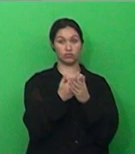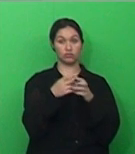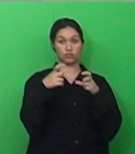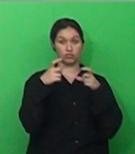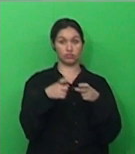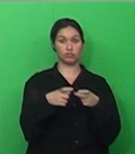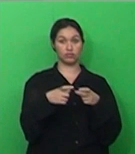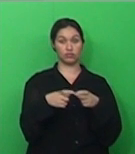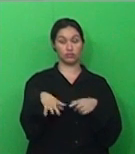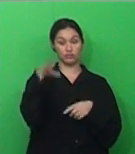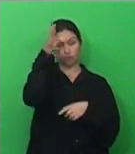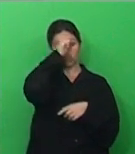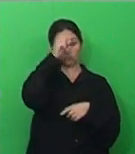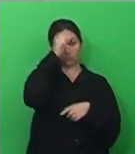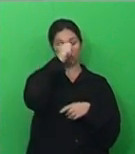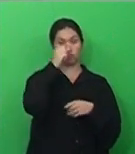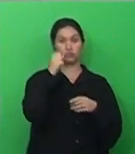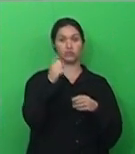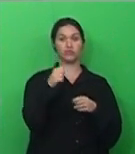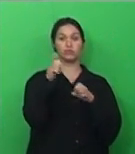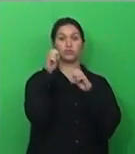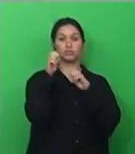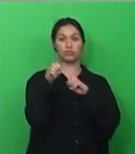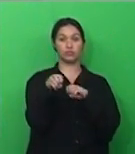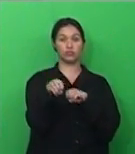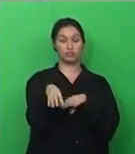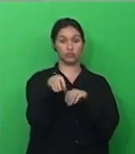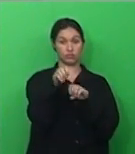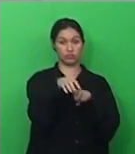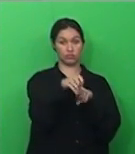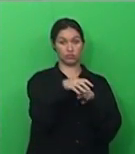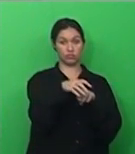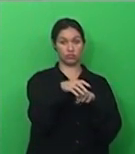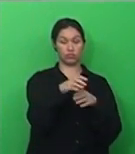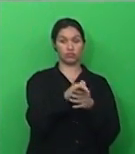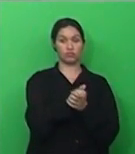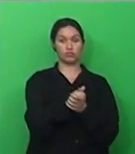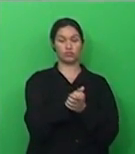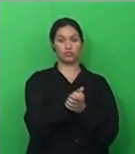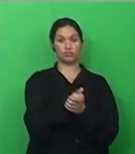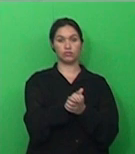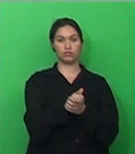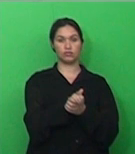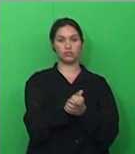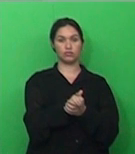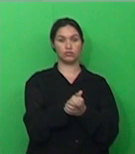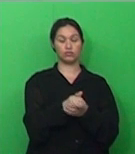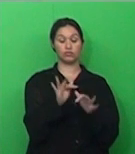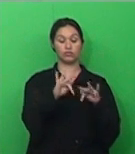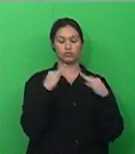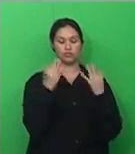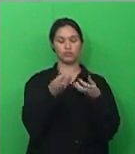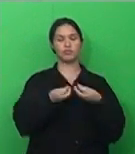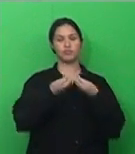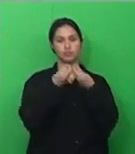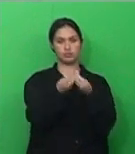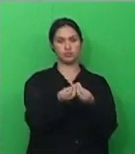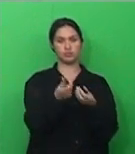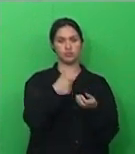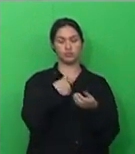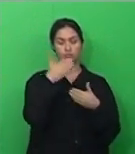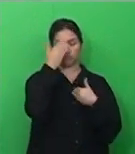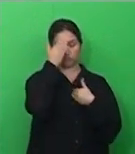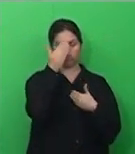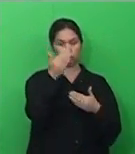casa. Então é isso que nós queremos, é isso que nós defendemos, e eu agradeço à Comissão de Constituição e Justiça